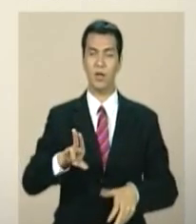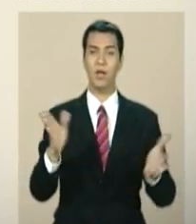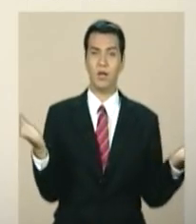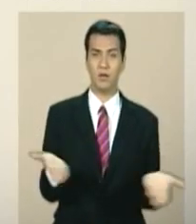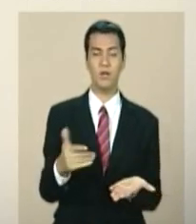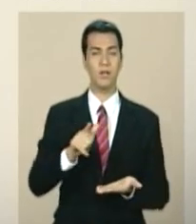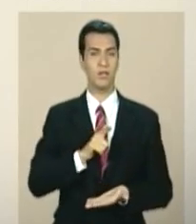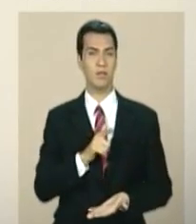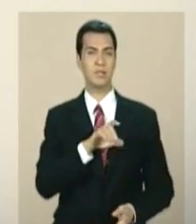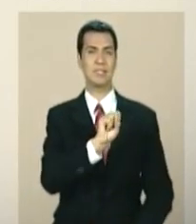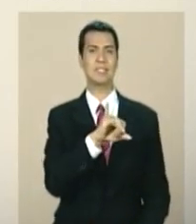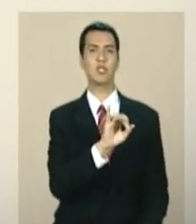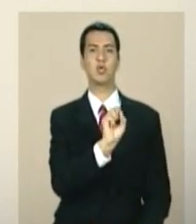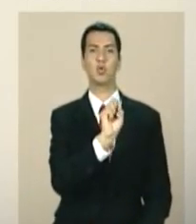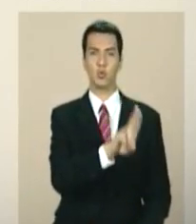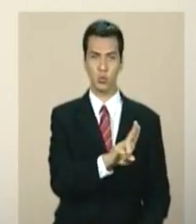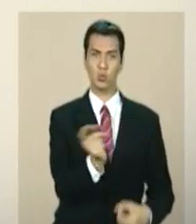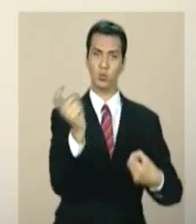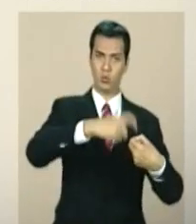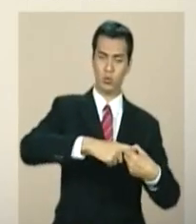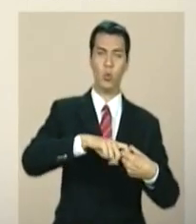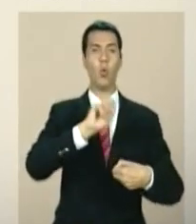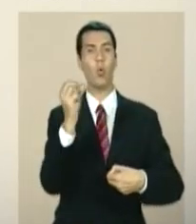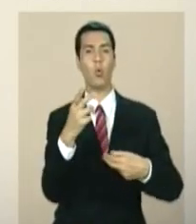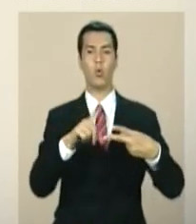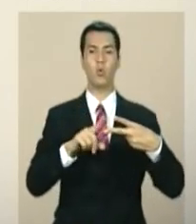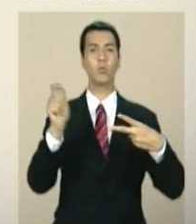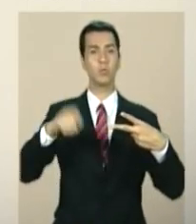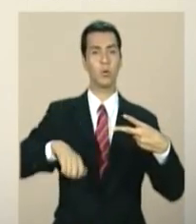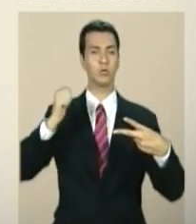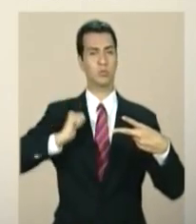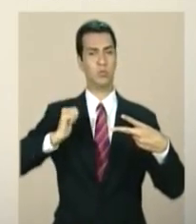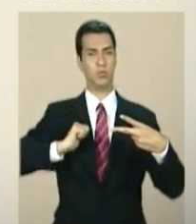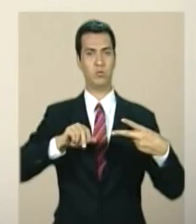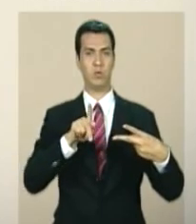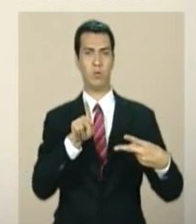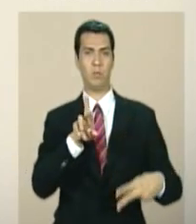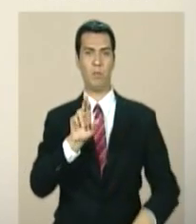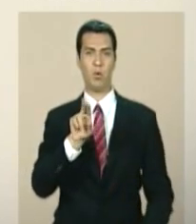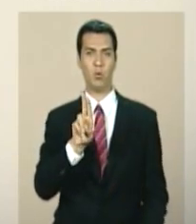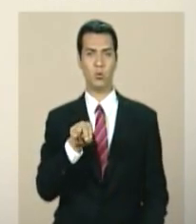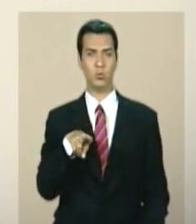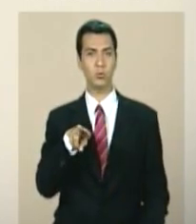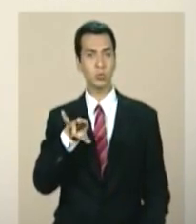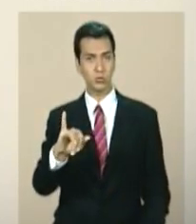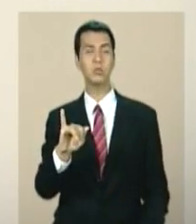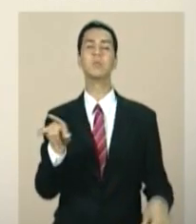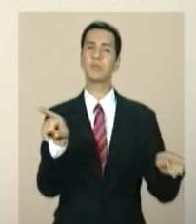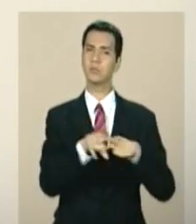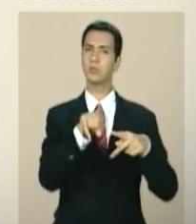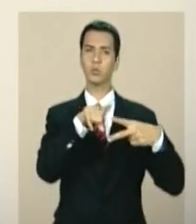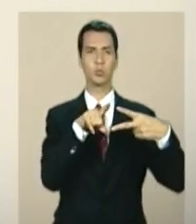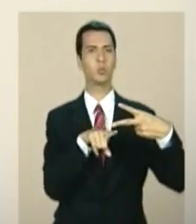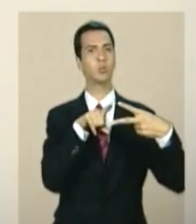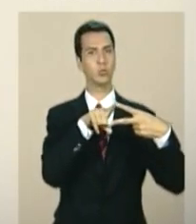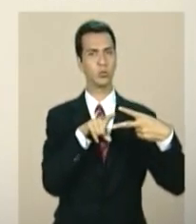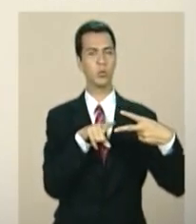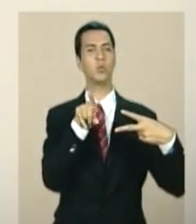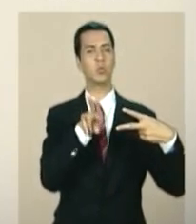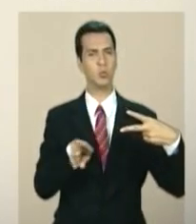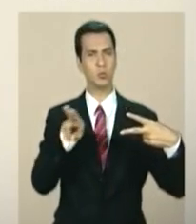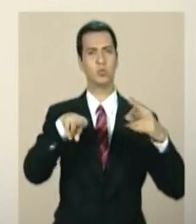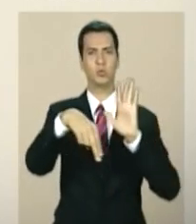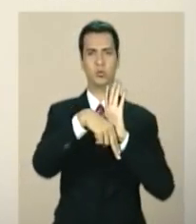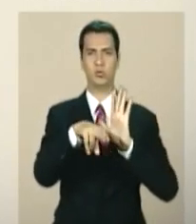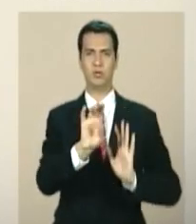candidato também pode pleitear uma bolsa de estudos do ProUni o programa Universidade para Todos para